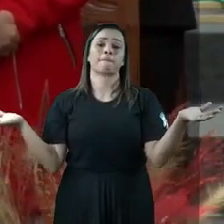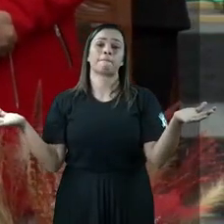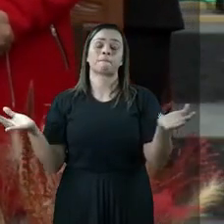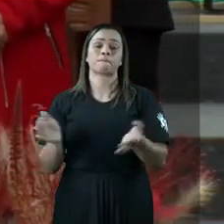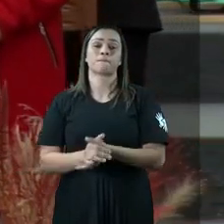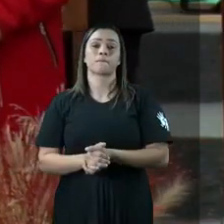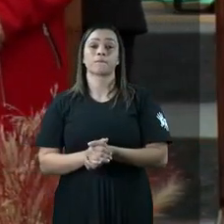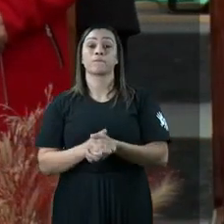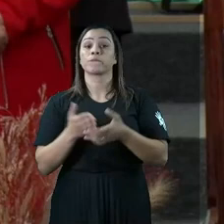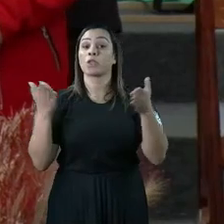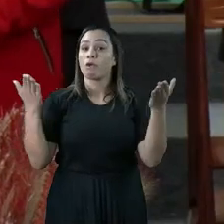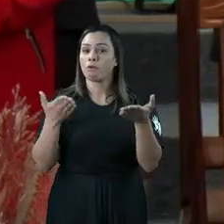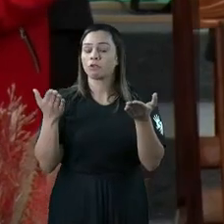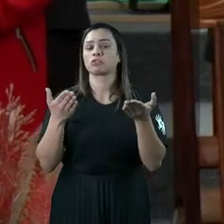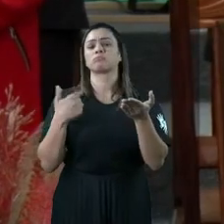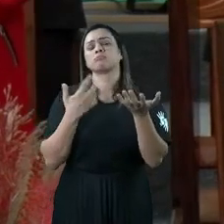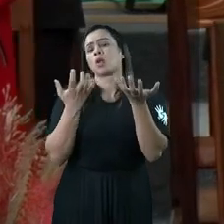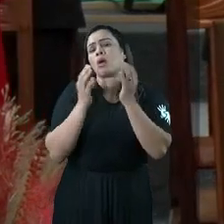por pessoas que estão dispostas